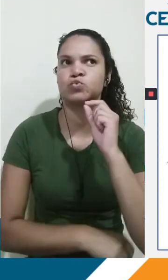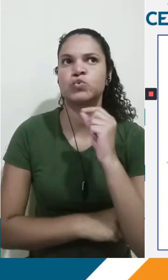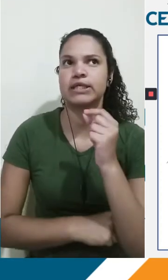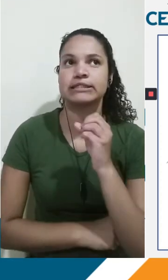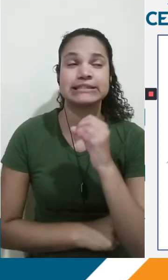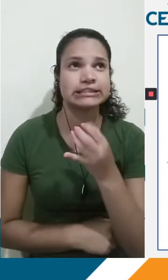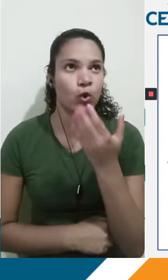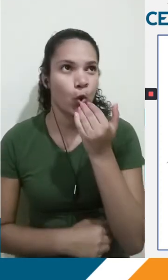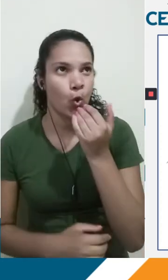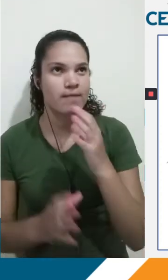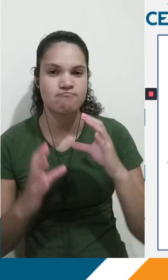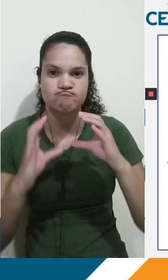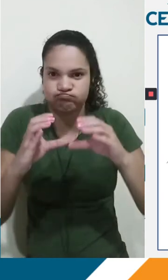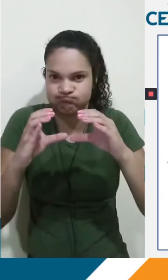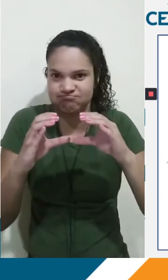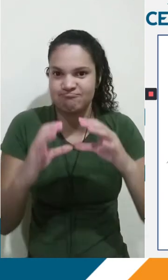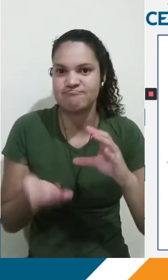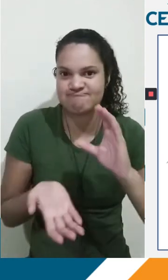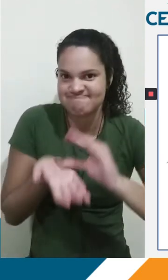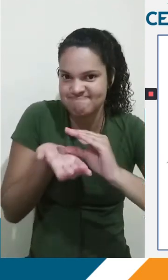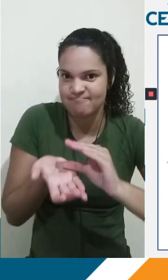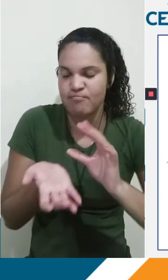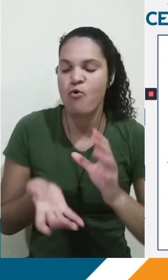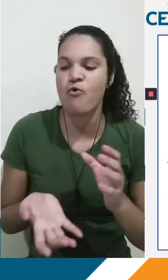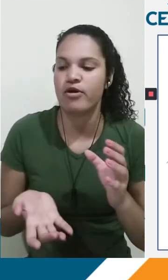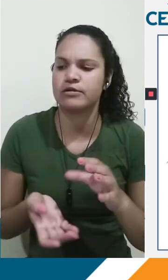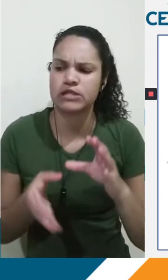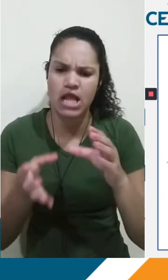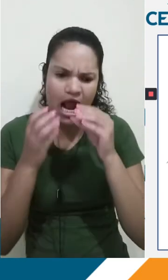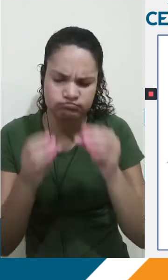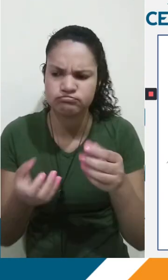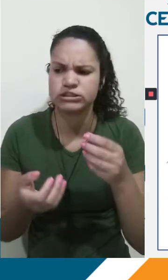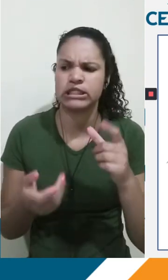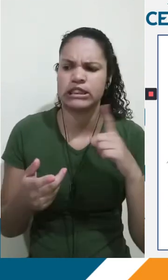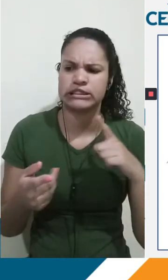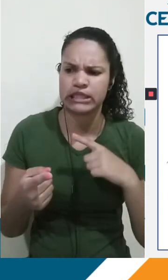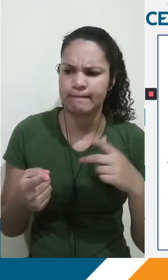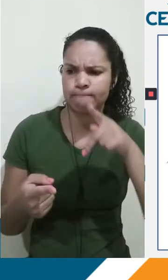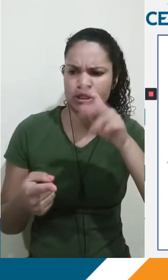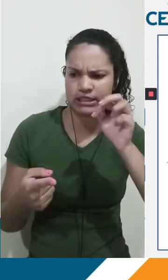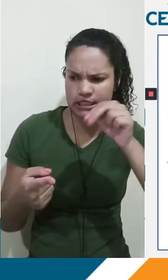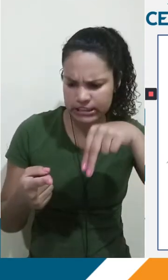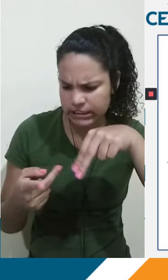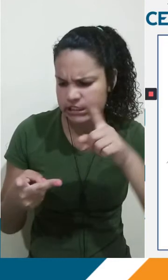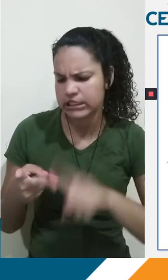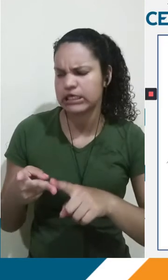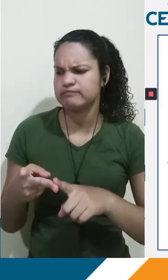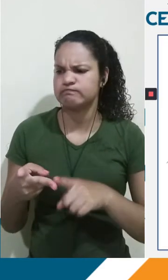né, vai ter ali glicose, vai ter amido, vai ter gordura, vai ter proteína, queijo,